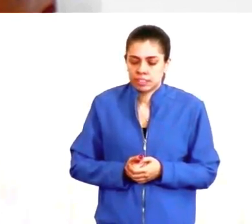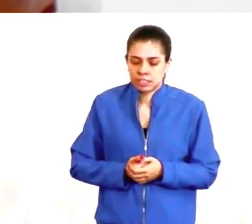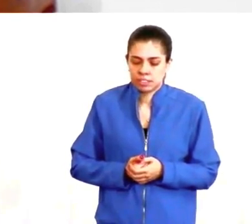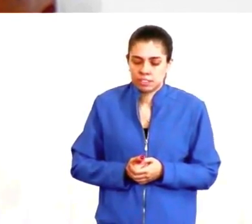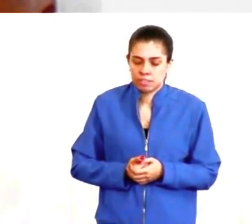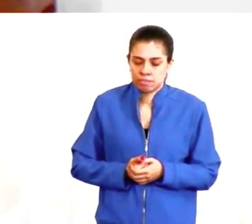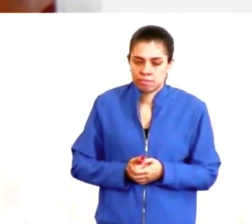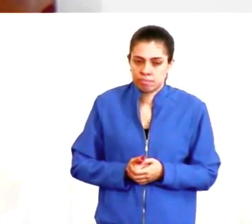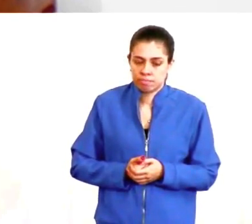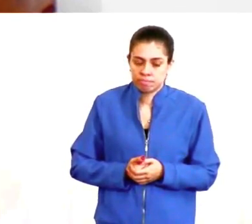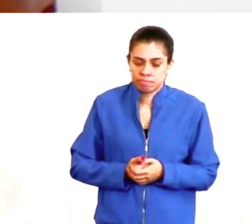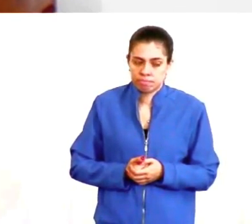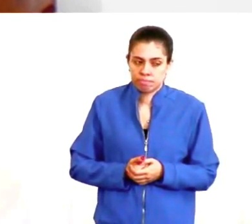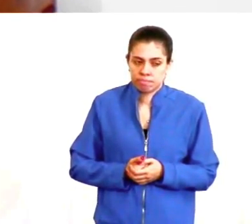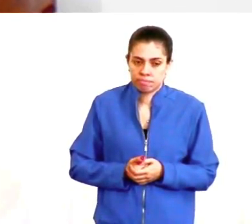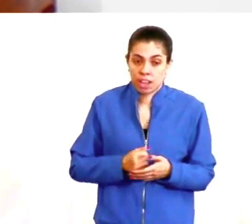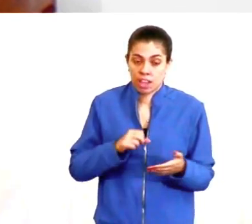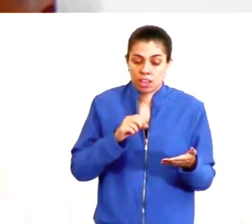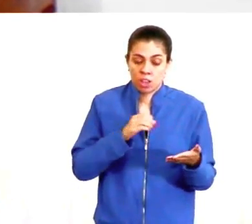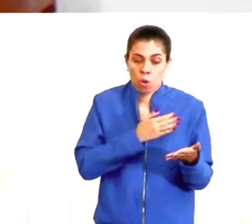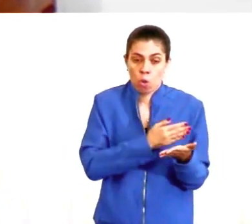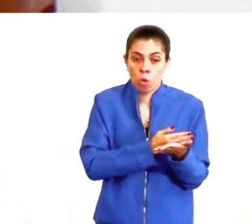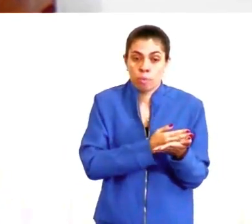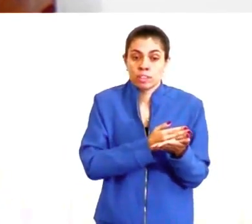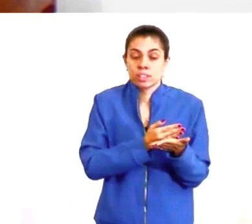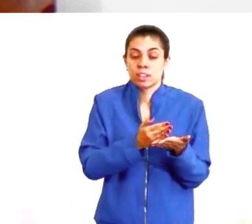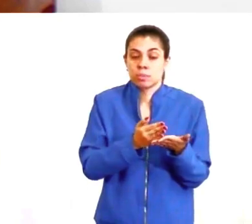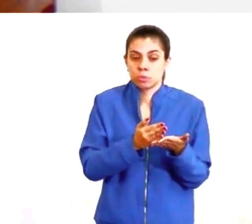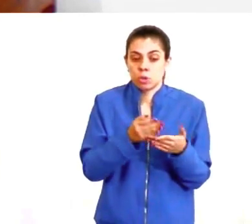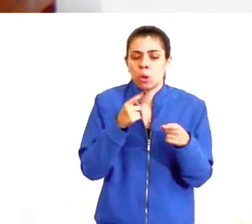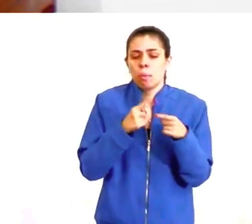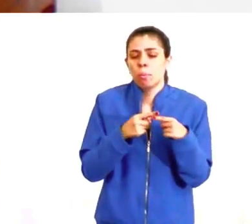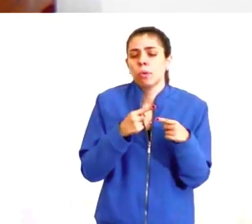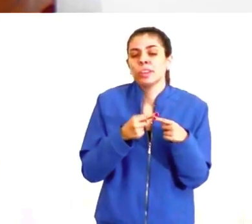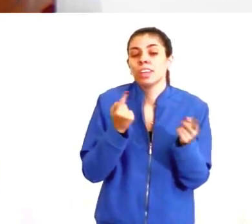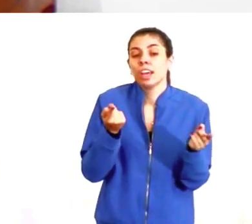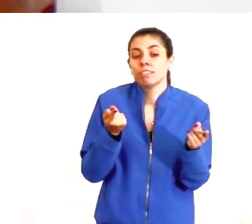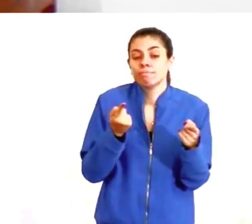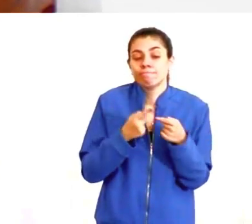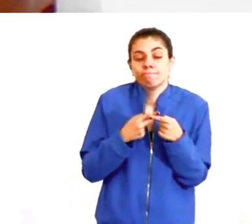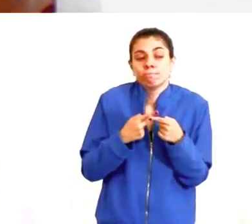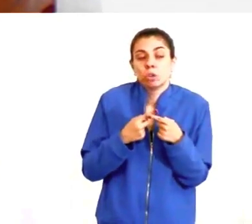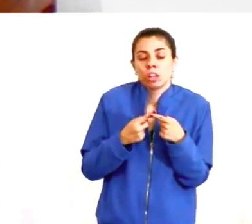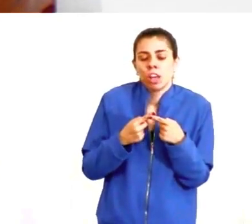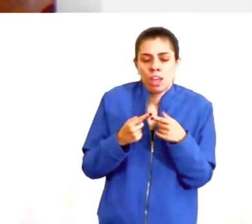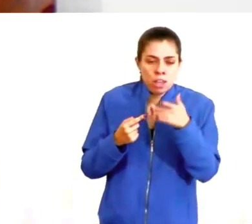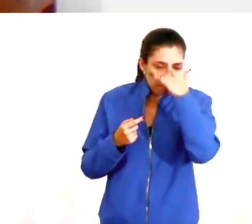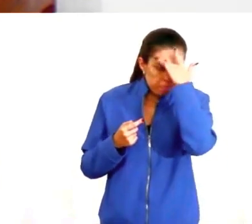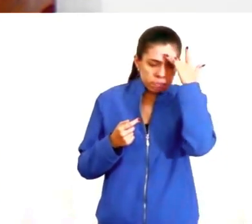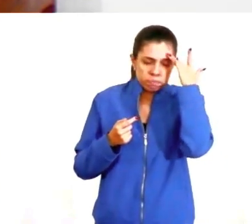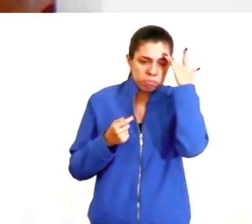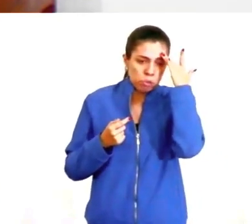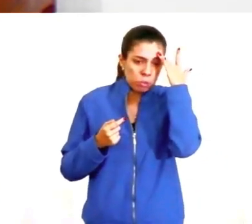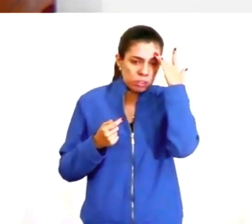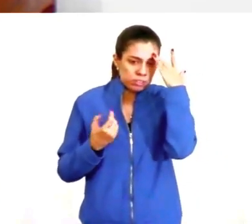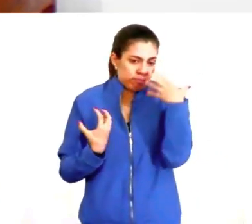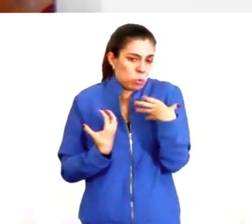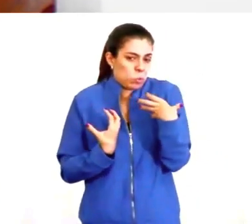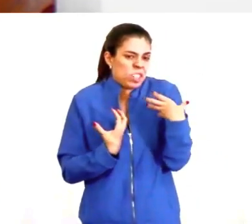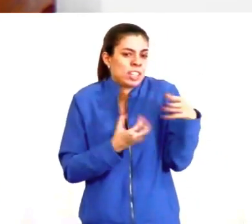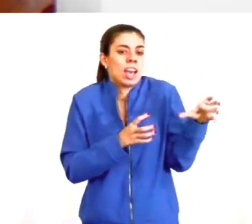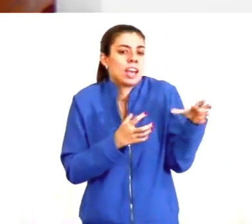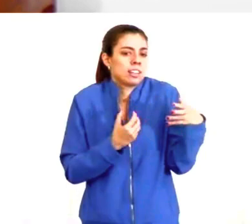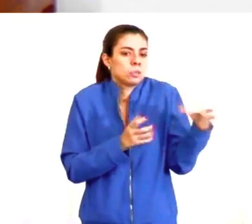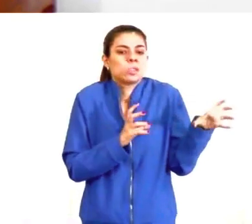aí nós vamos para a origem de todo esse mal. Aquele que tentou impedir que Cristo fosse à cruz,